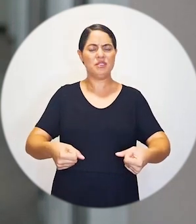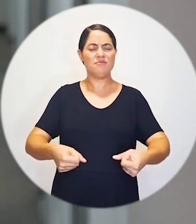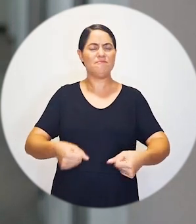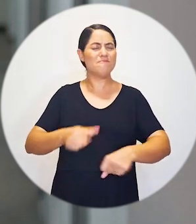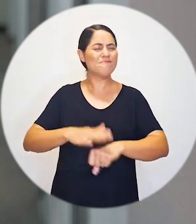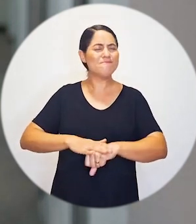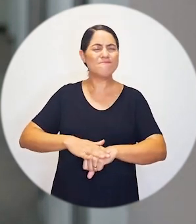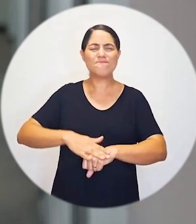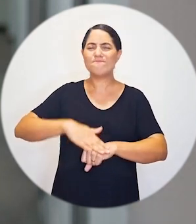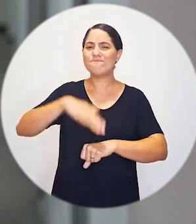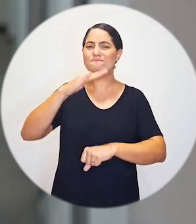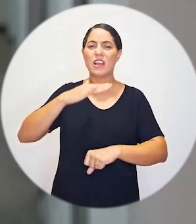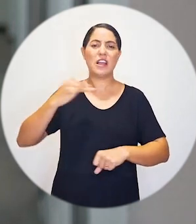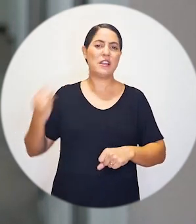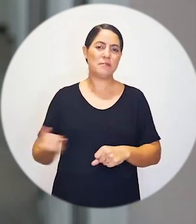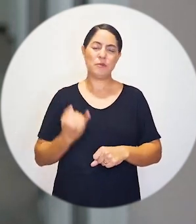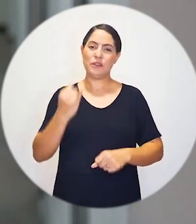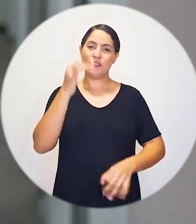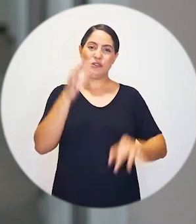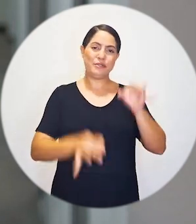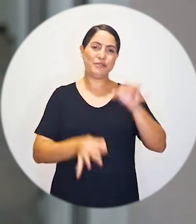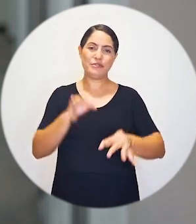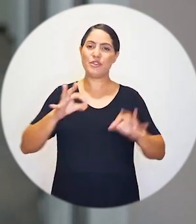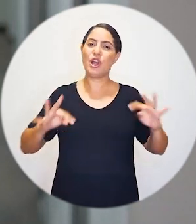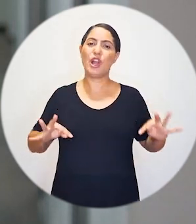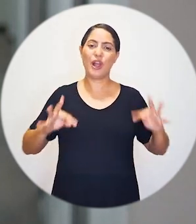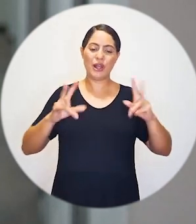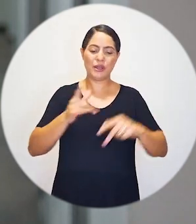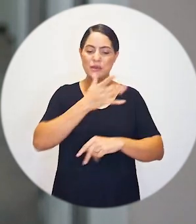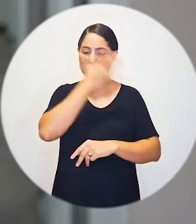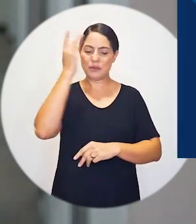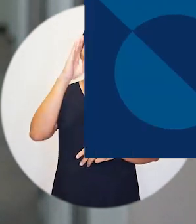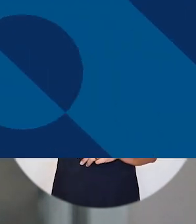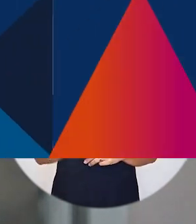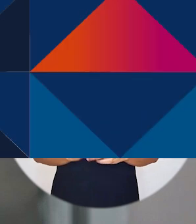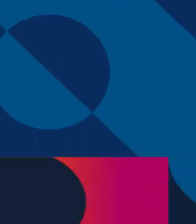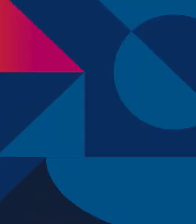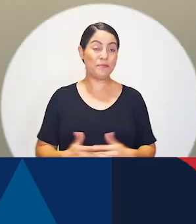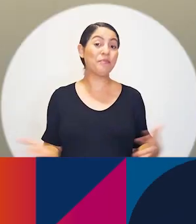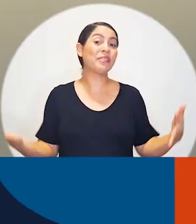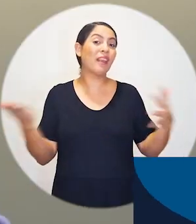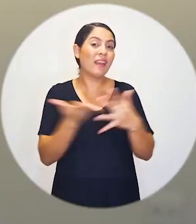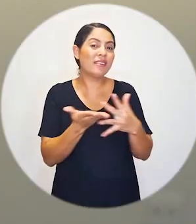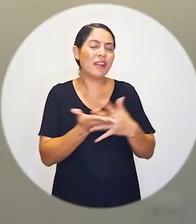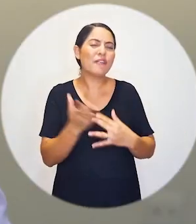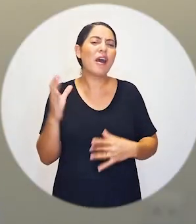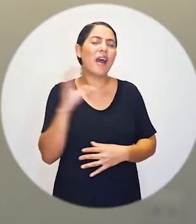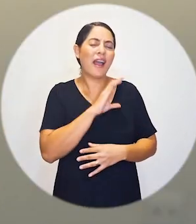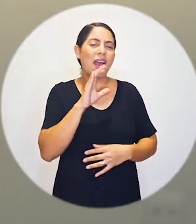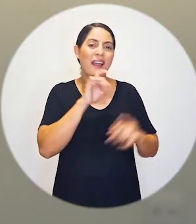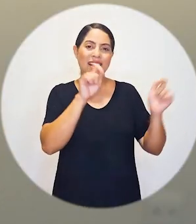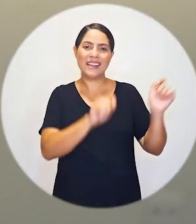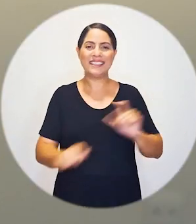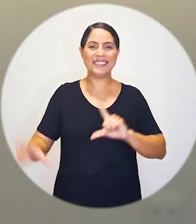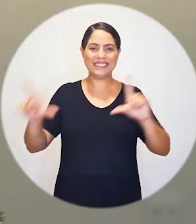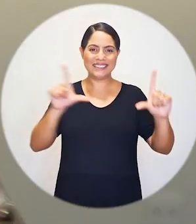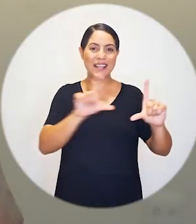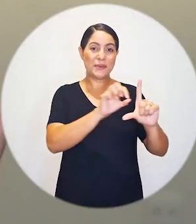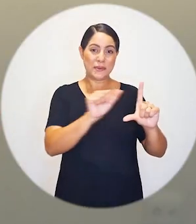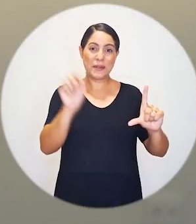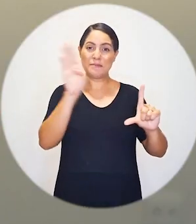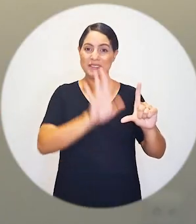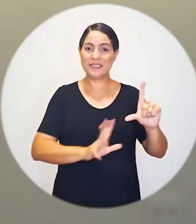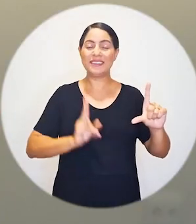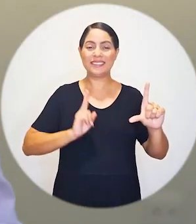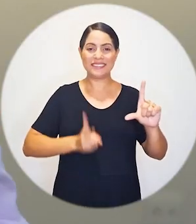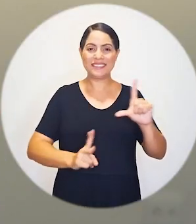e, enfim, a melhor aplicação da justiça a todos os jurisdicionados do Brasil. Agora nós vamos para um breve intervalo e voltamos